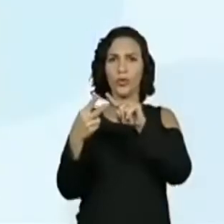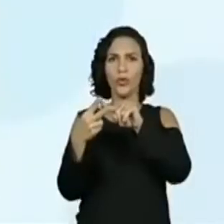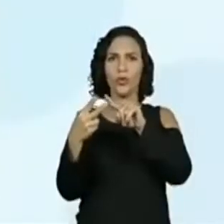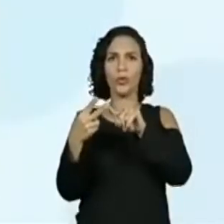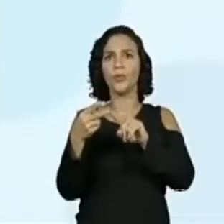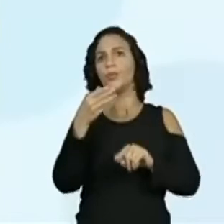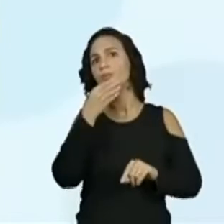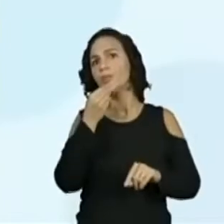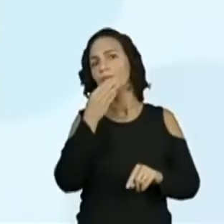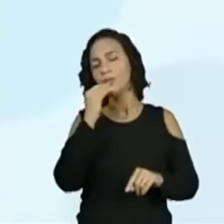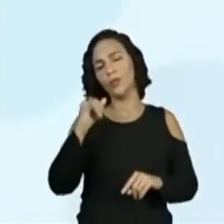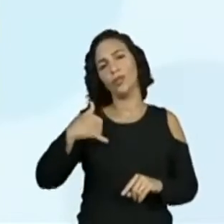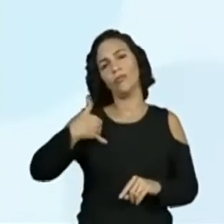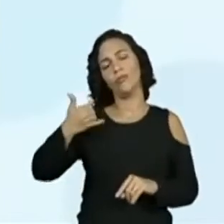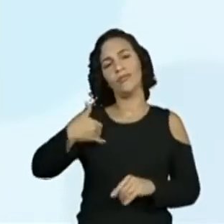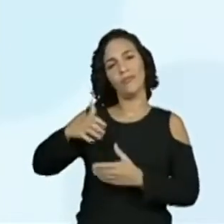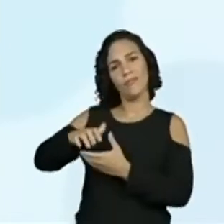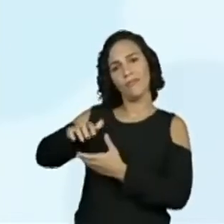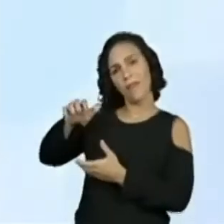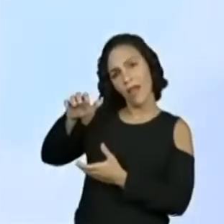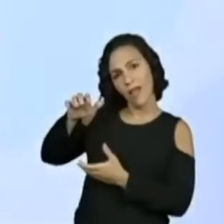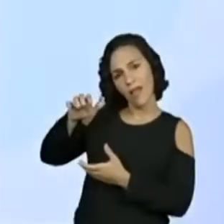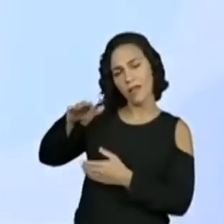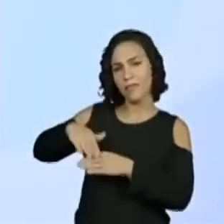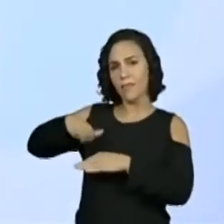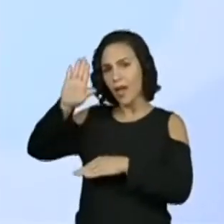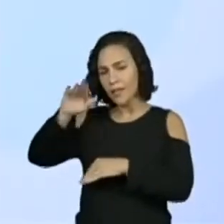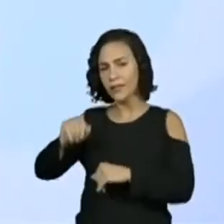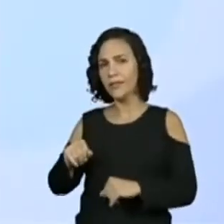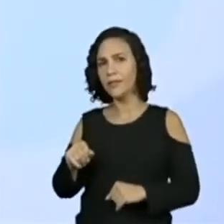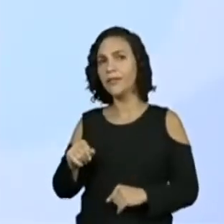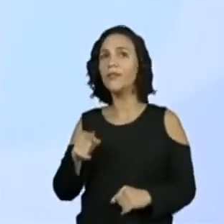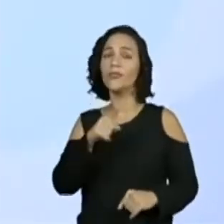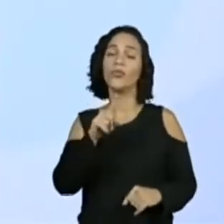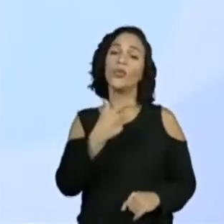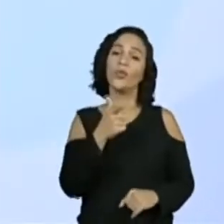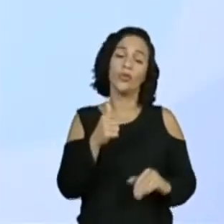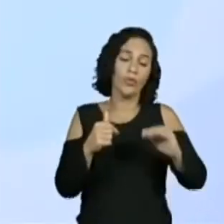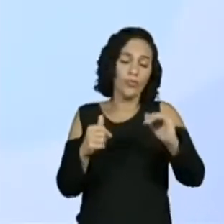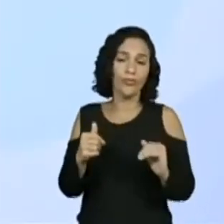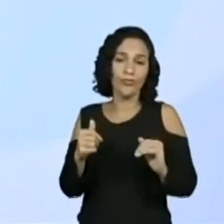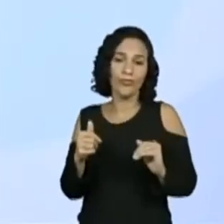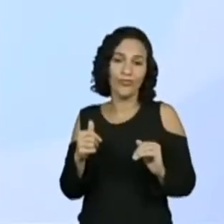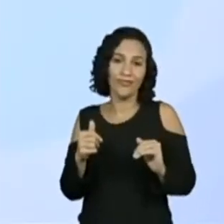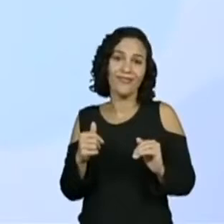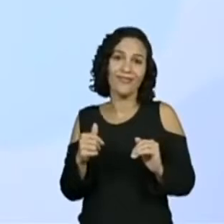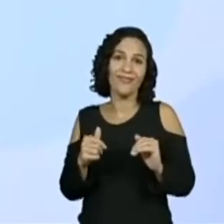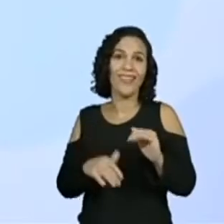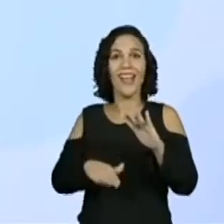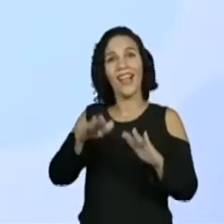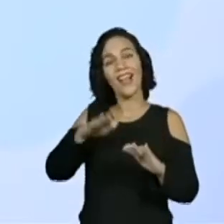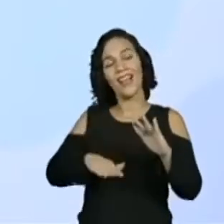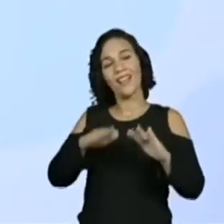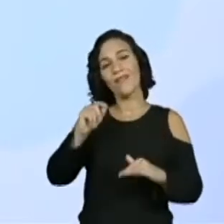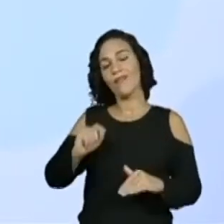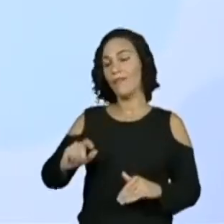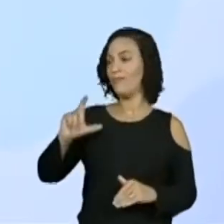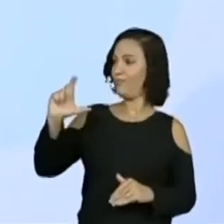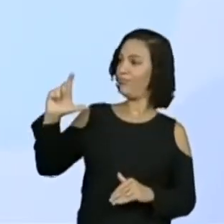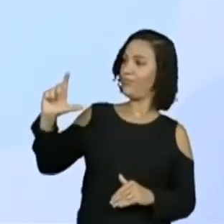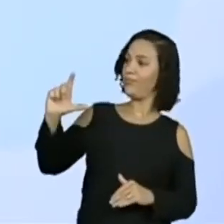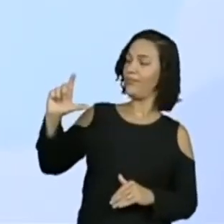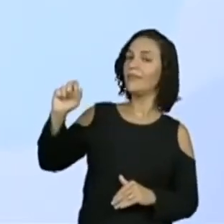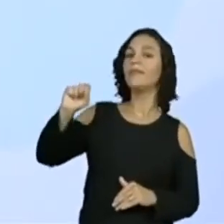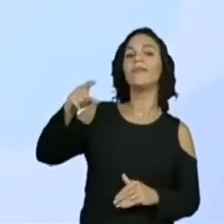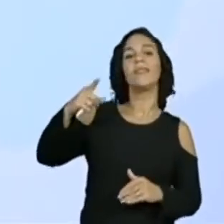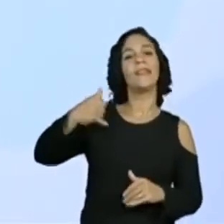meninos, um é mais velho, outro é mais novo. Geralmente as crianças fazem o tamanho, né, para representar que um é mais velho, outro